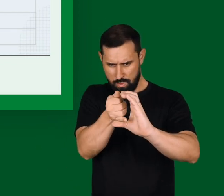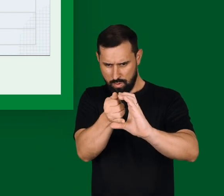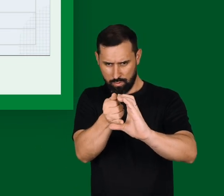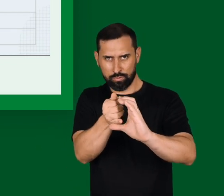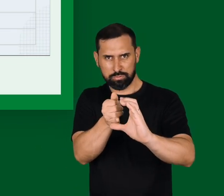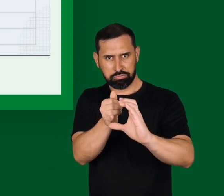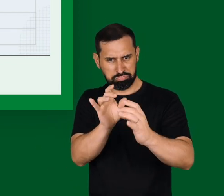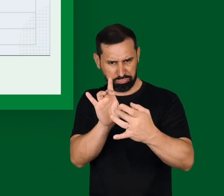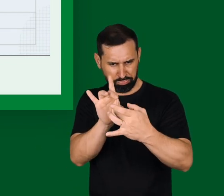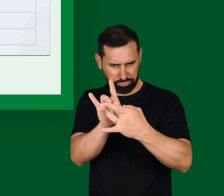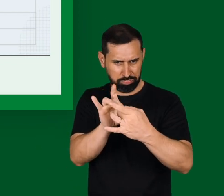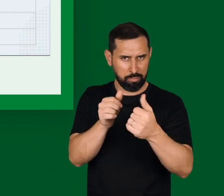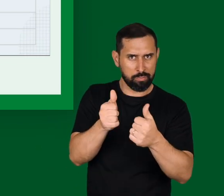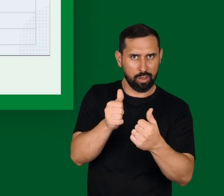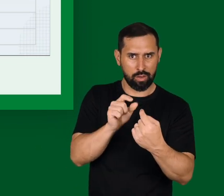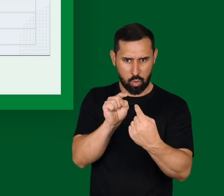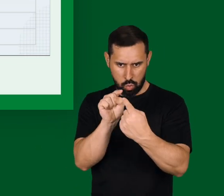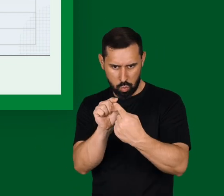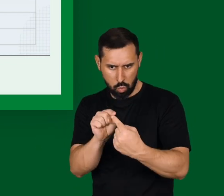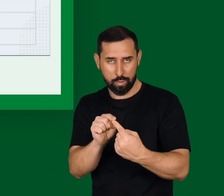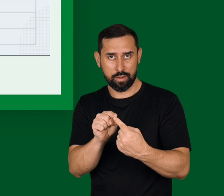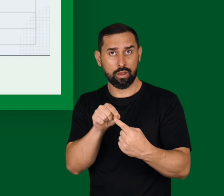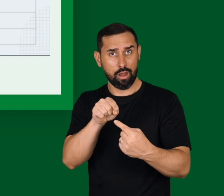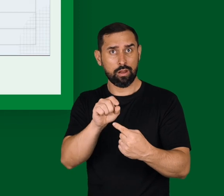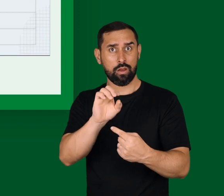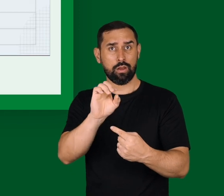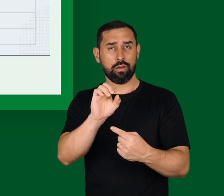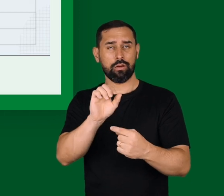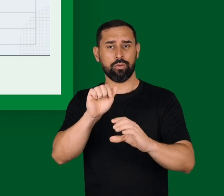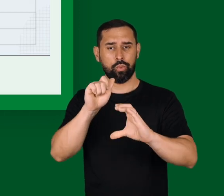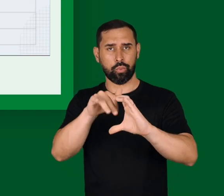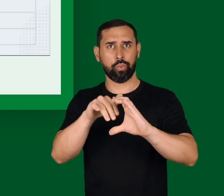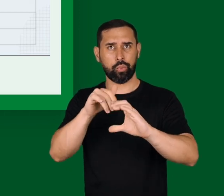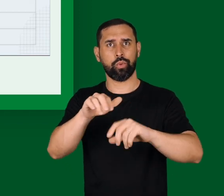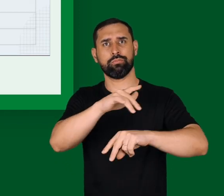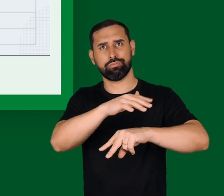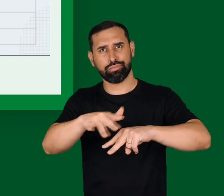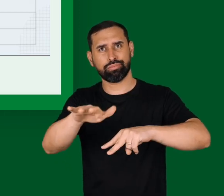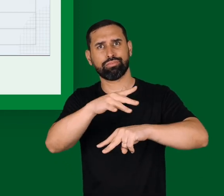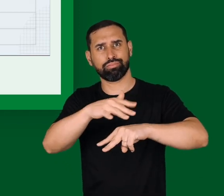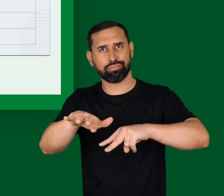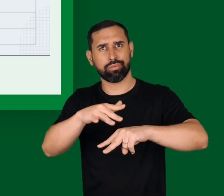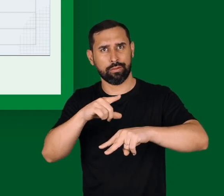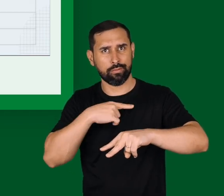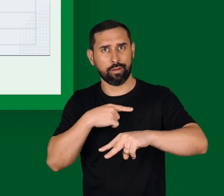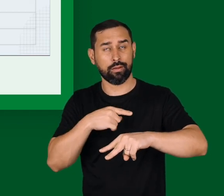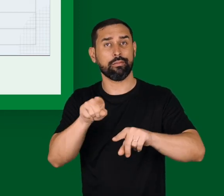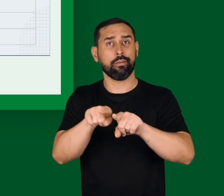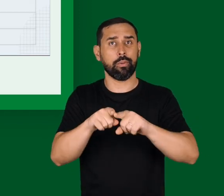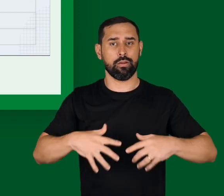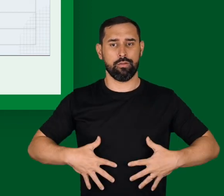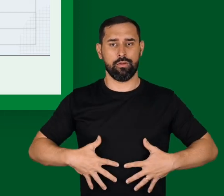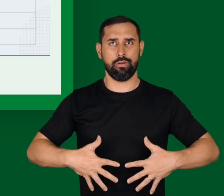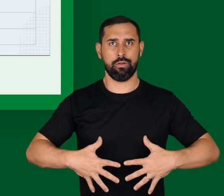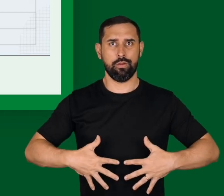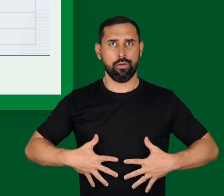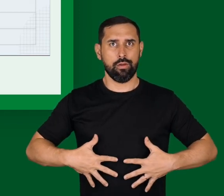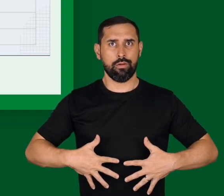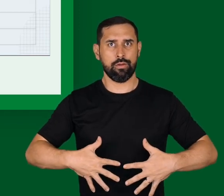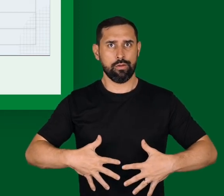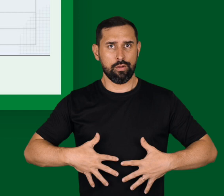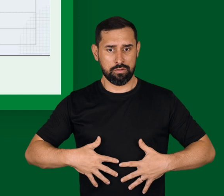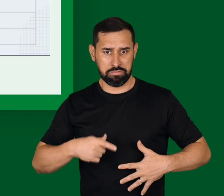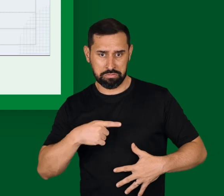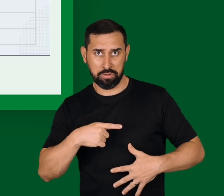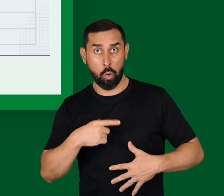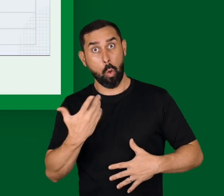ficou bem adequadamente posicionado, se ele está ventilando, se aquele tórax está se expandindo, né, se a gente não